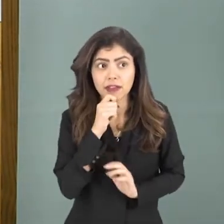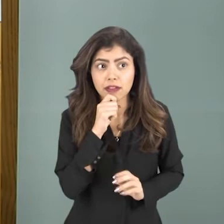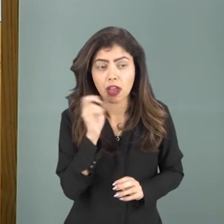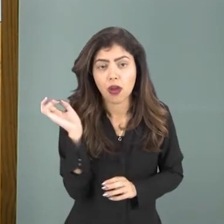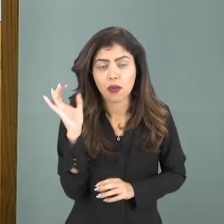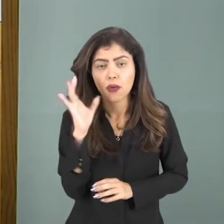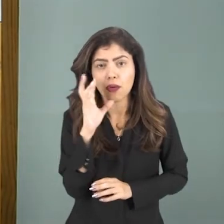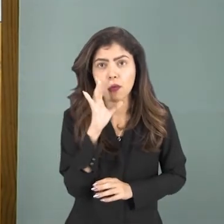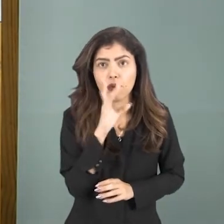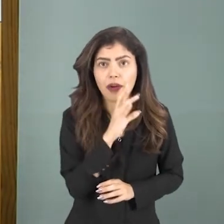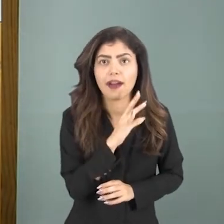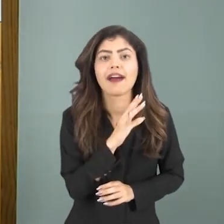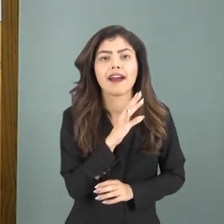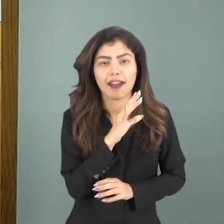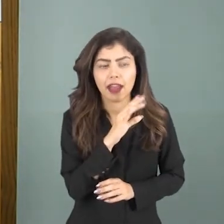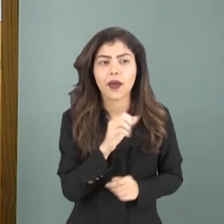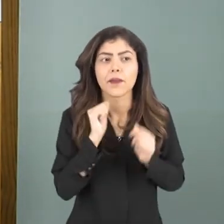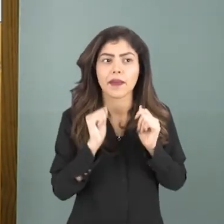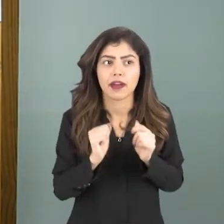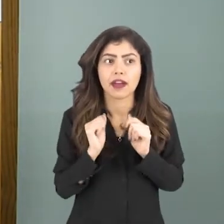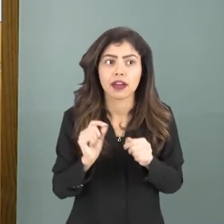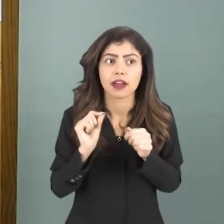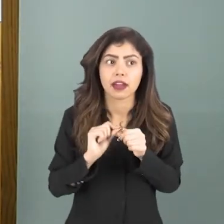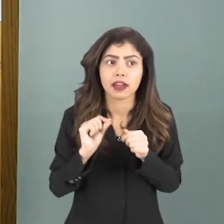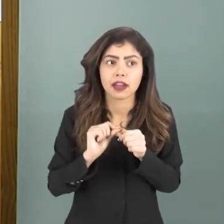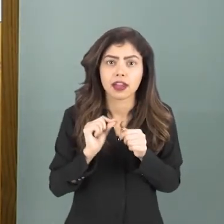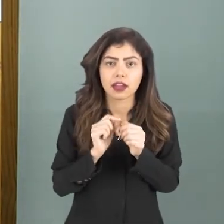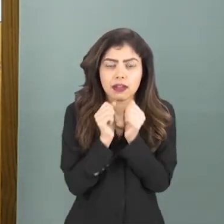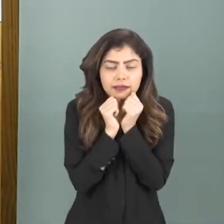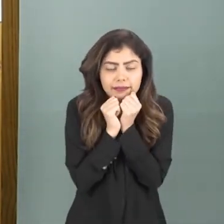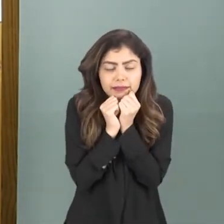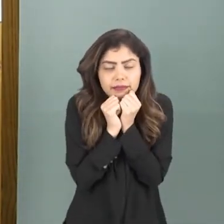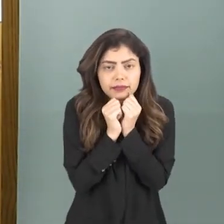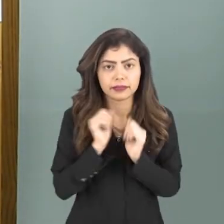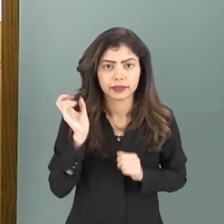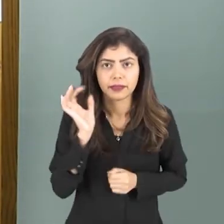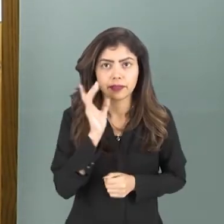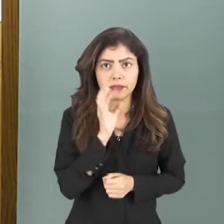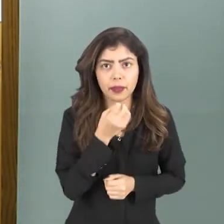ele é bem quentinho. Lá dentro é possível ficar bem